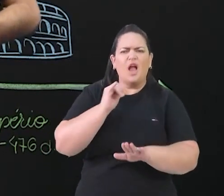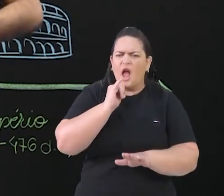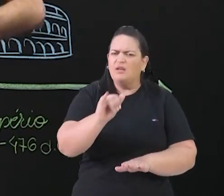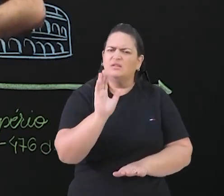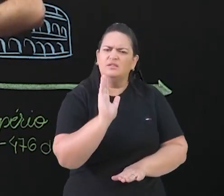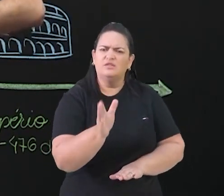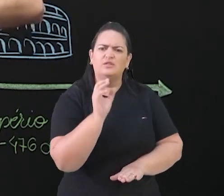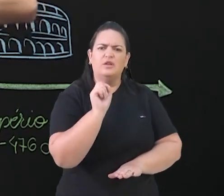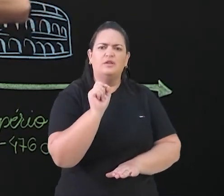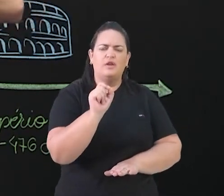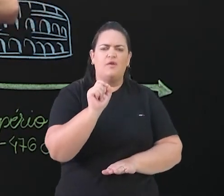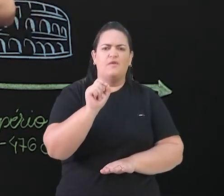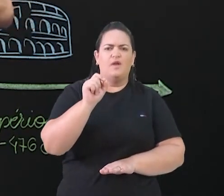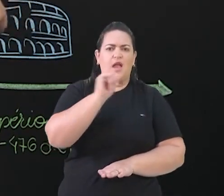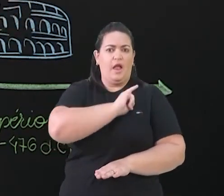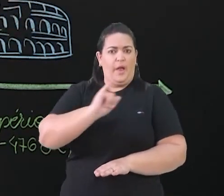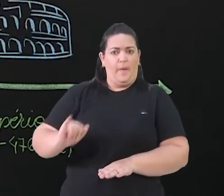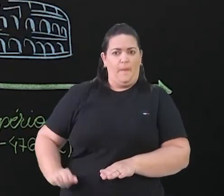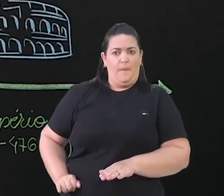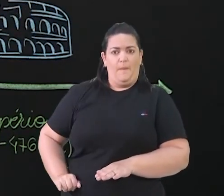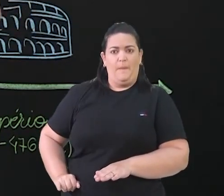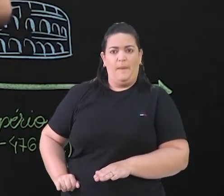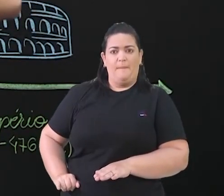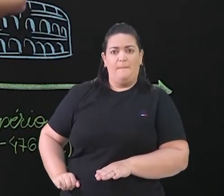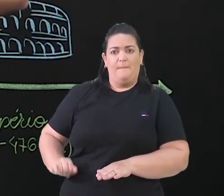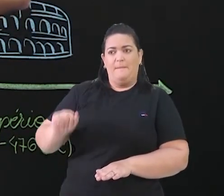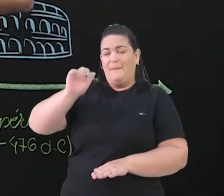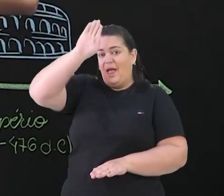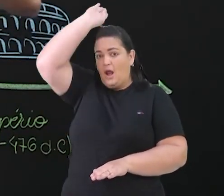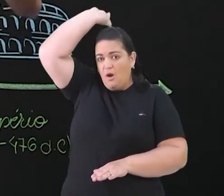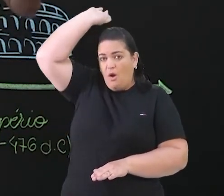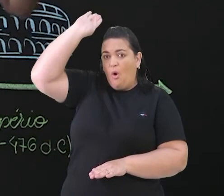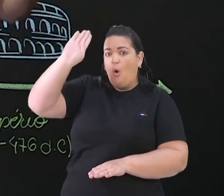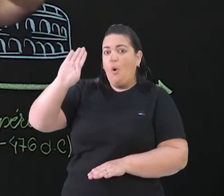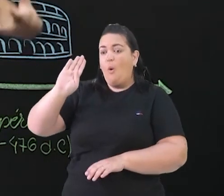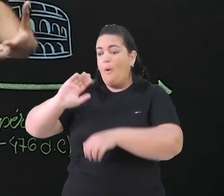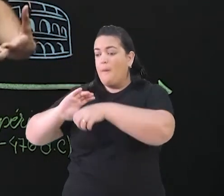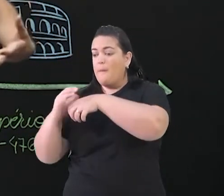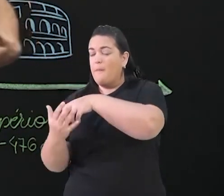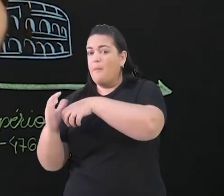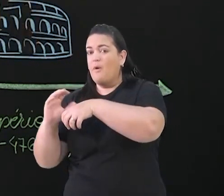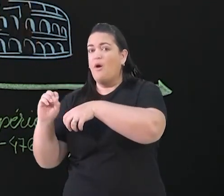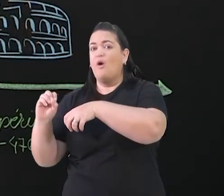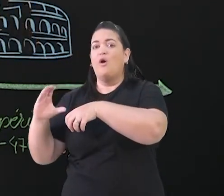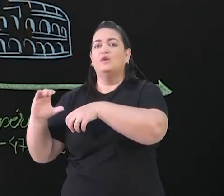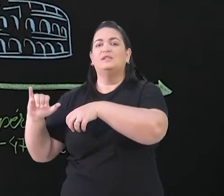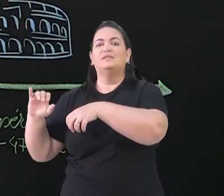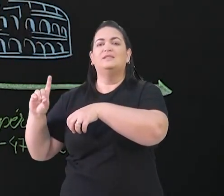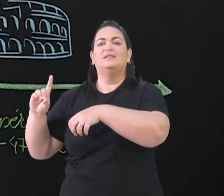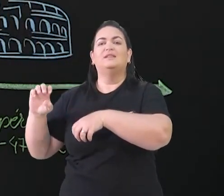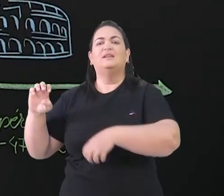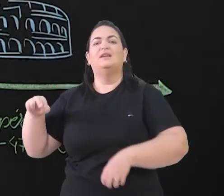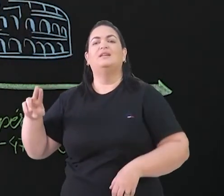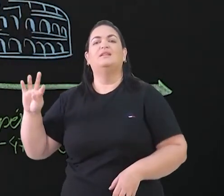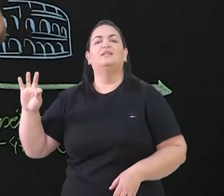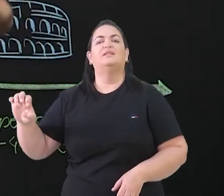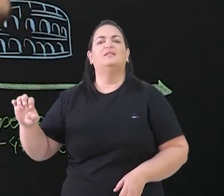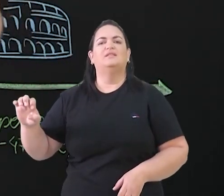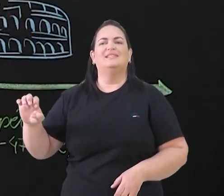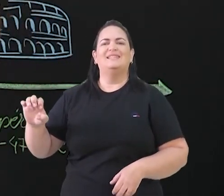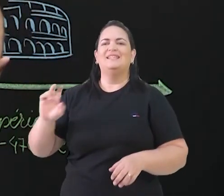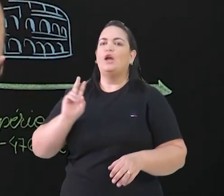vocês, o Império Romano do Ocidente ele se tornou uma grande área de domínio construída por